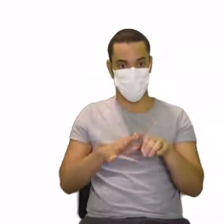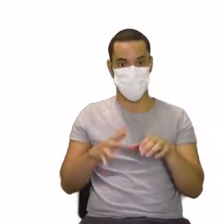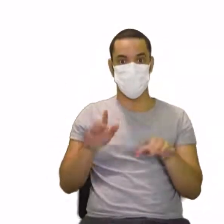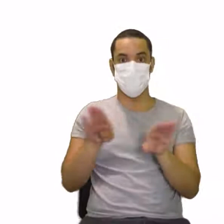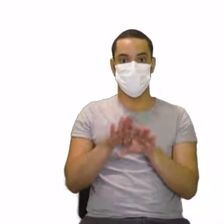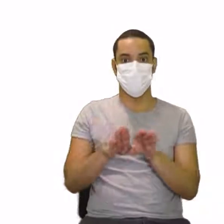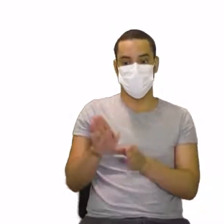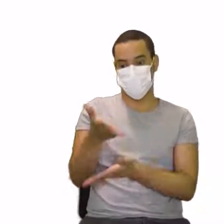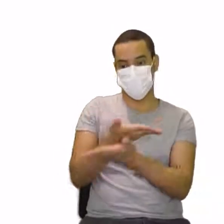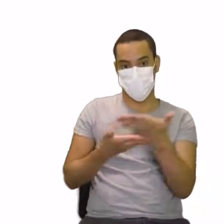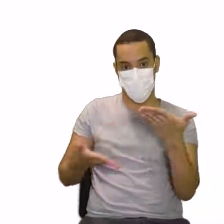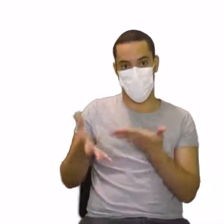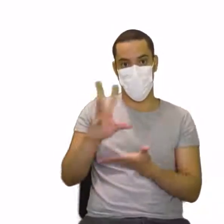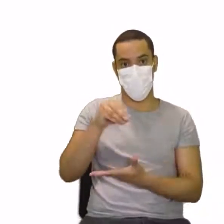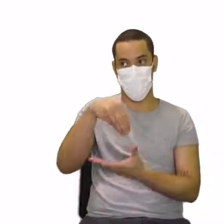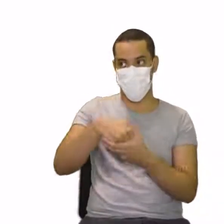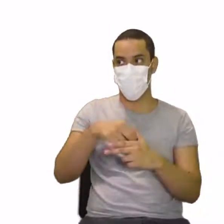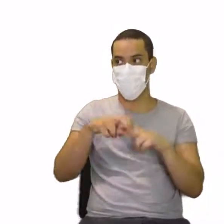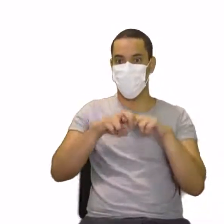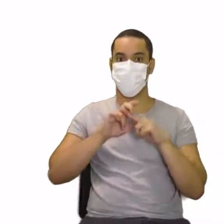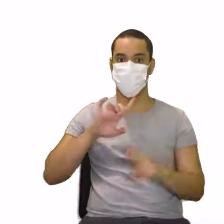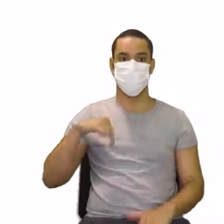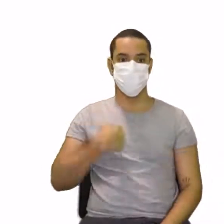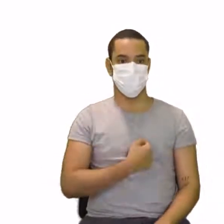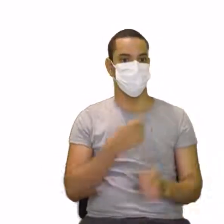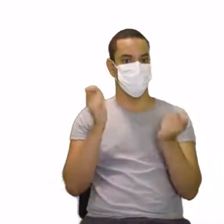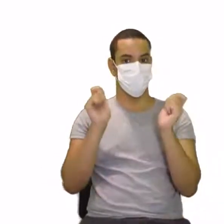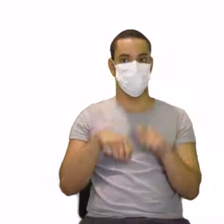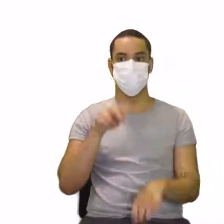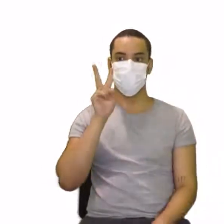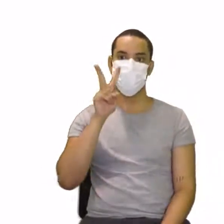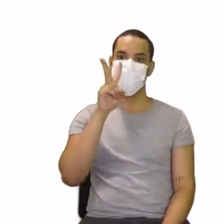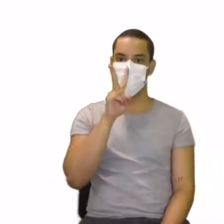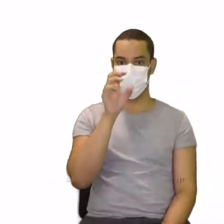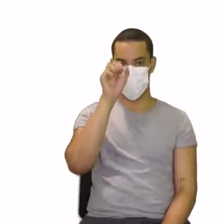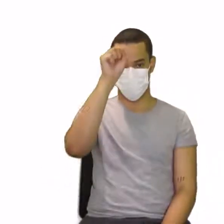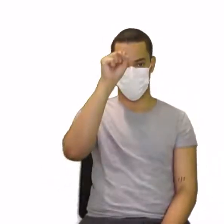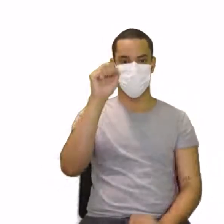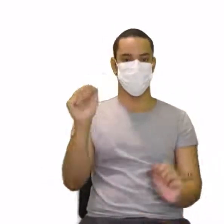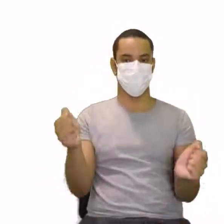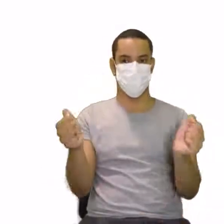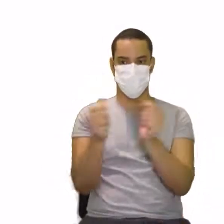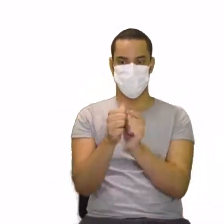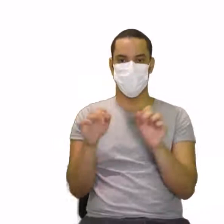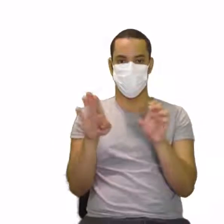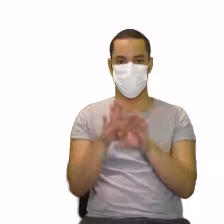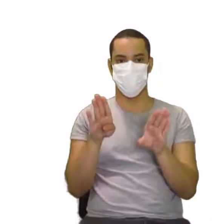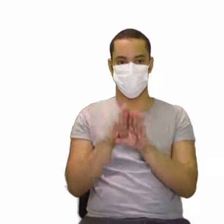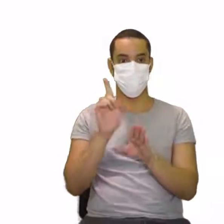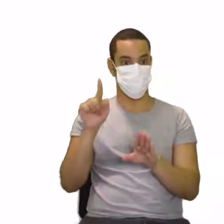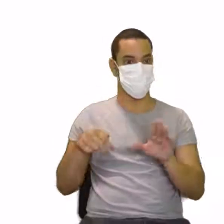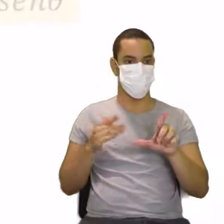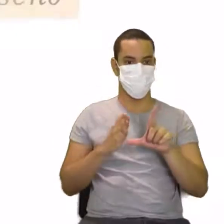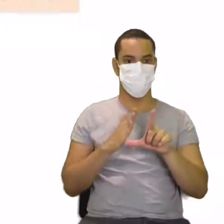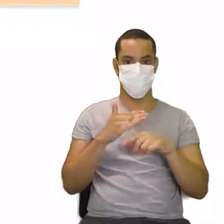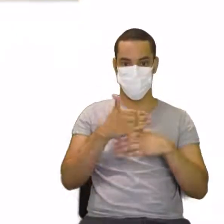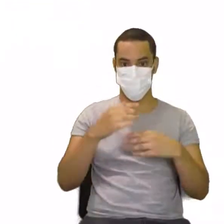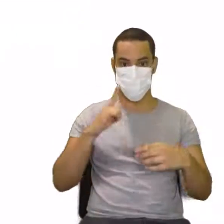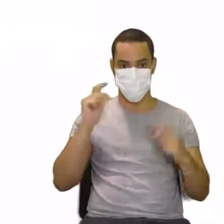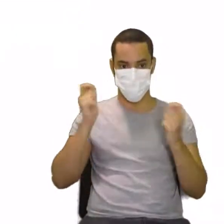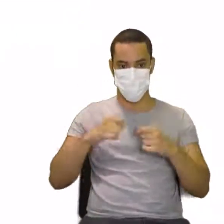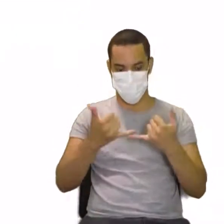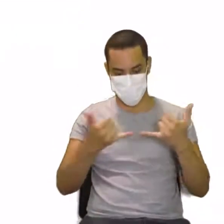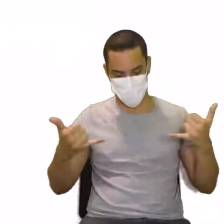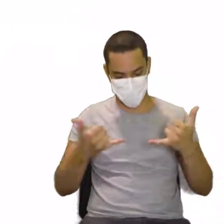né, desse campo. E nós podemos ver aí a força perpendicular a esse campo, certo? Como é que a gente calcula essa